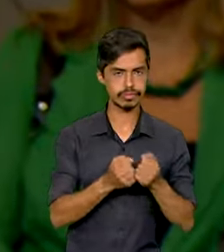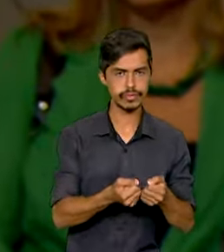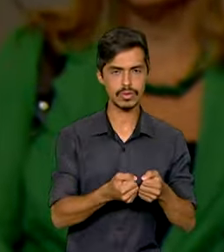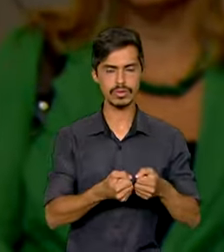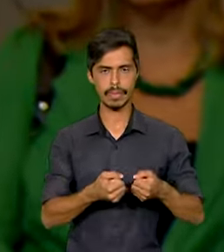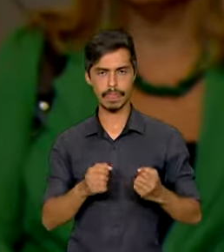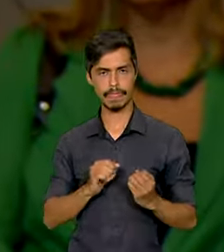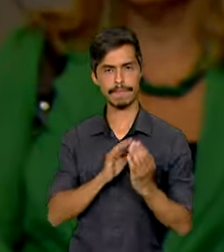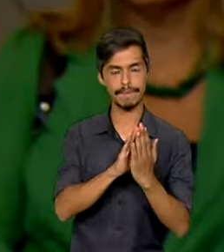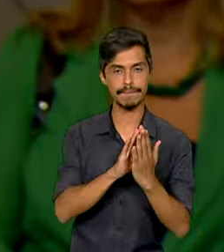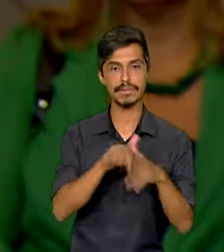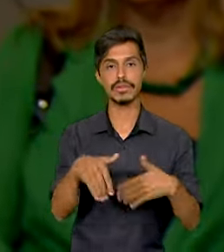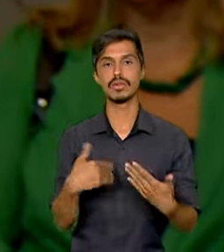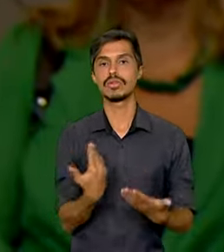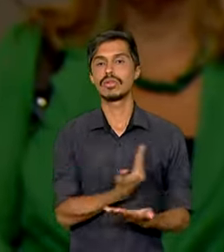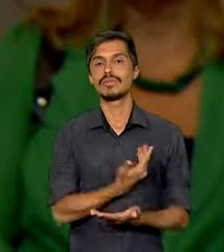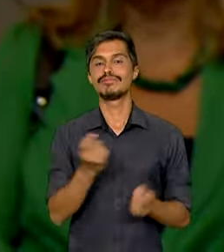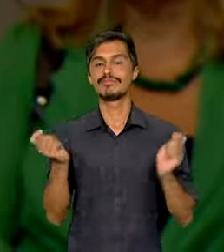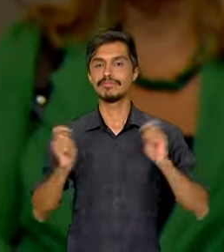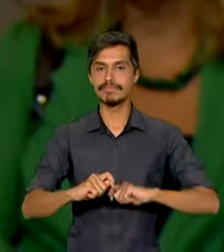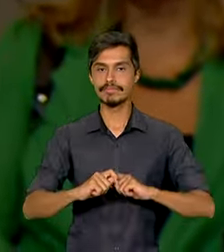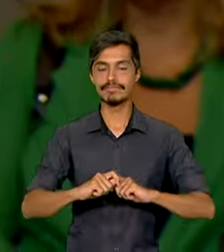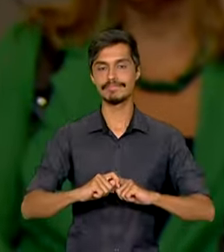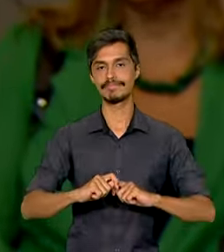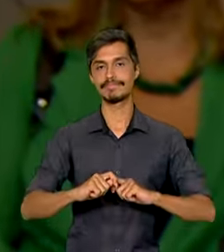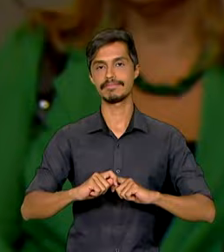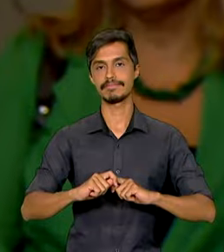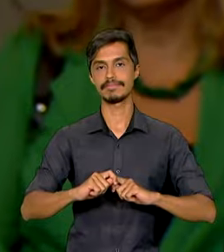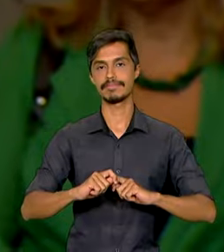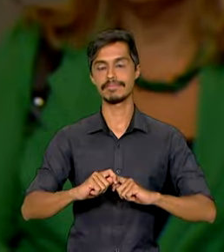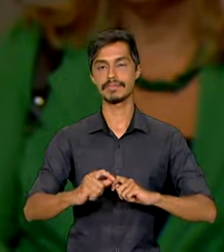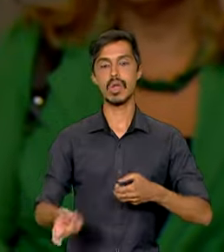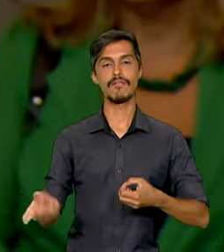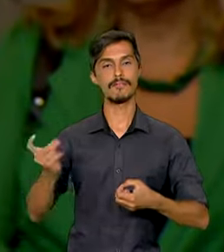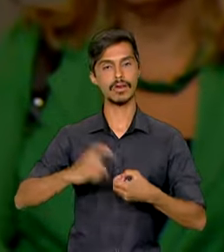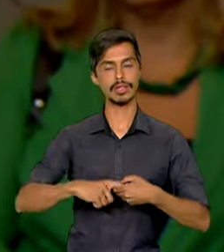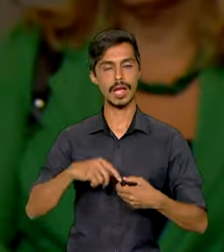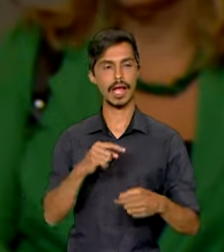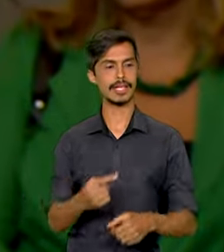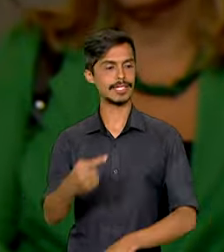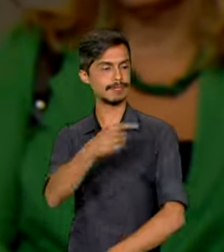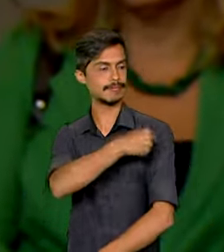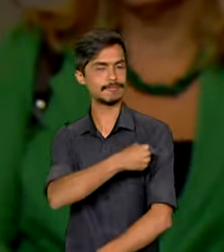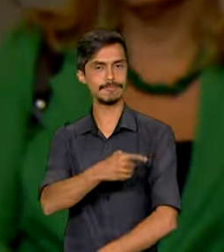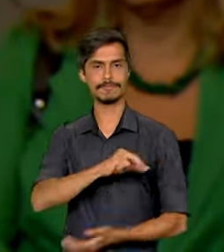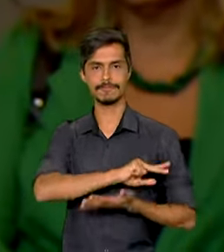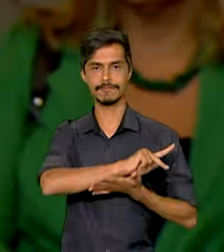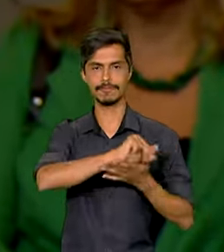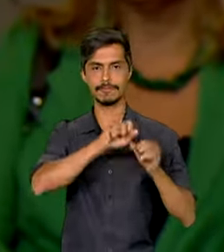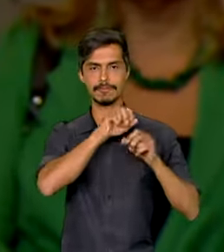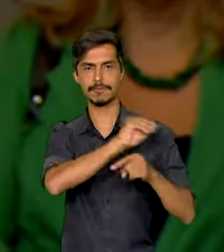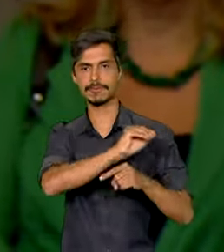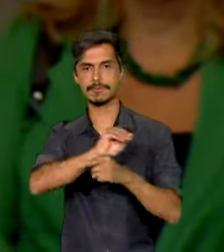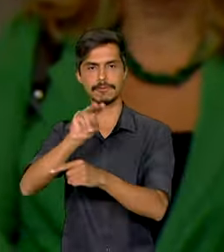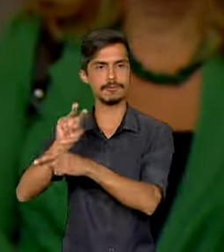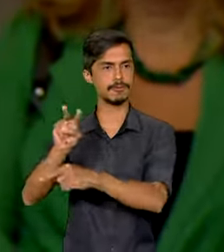fundamental para que possamos retomar as altas coberturas vacinais e proteger a nossa população.